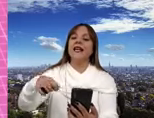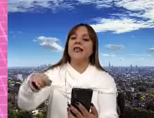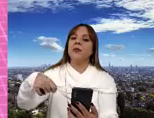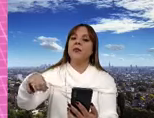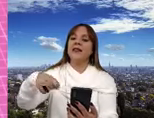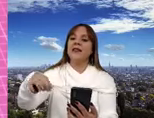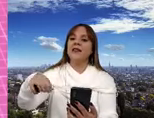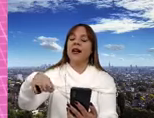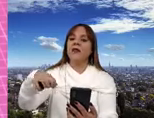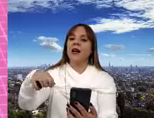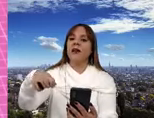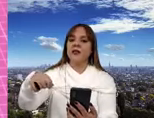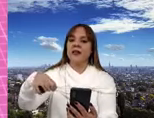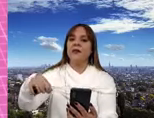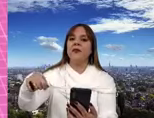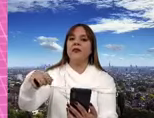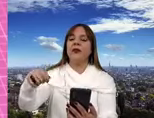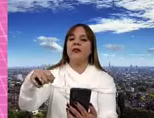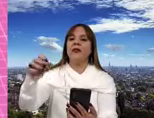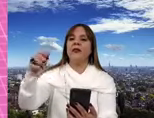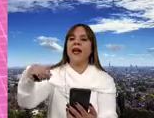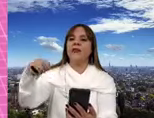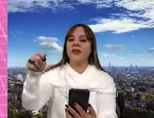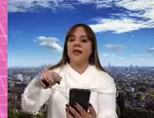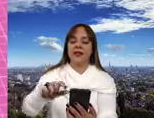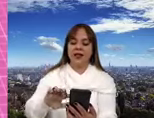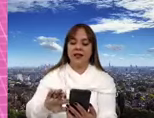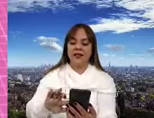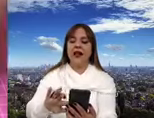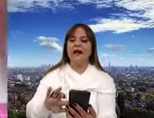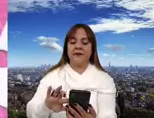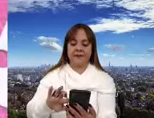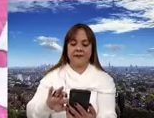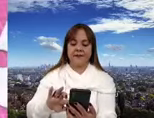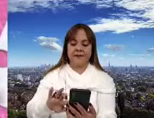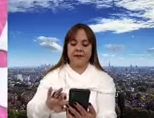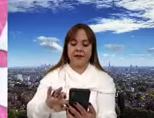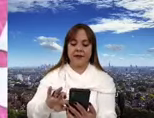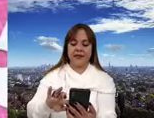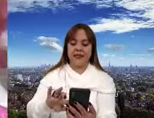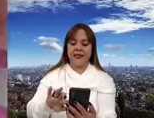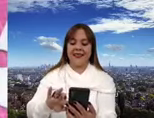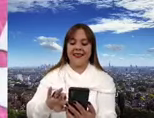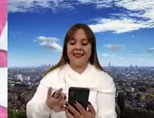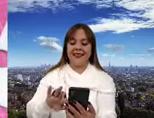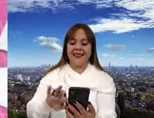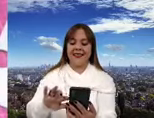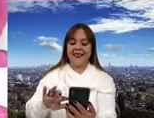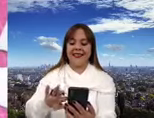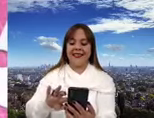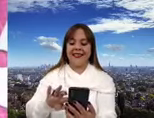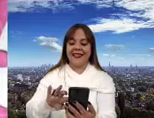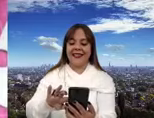ela sai com calor, sabe? Do calor do Isso. ferro, do secador, Você ela pode sai. passar o ferro, exatamente. Aí vai ficar assim,